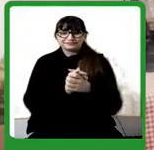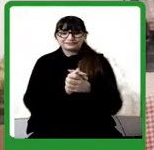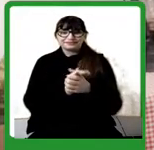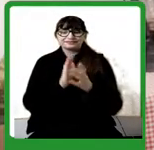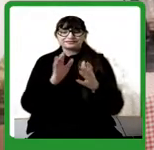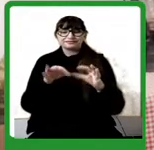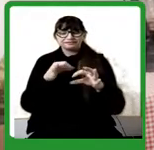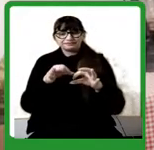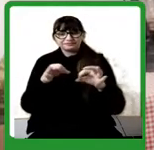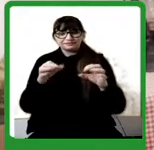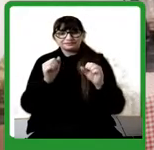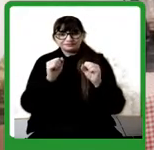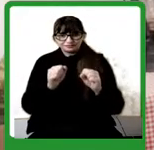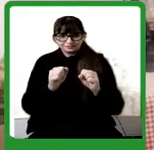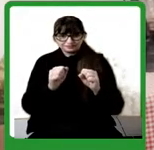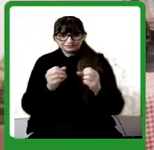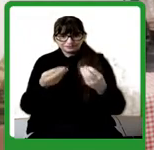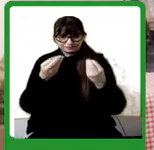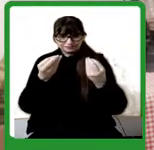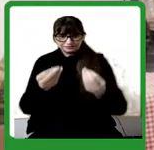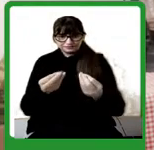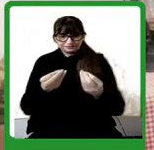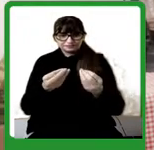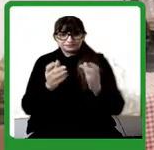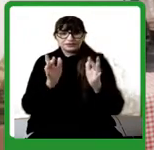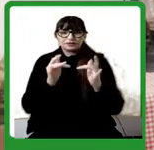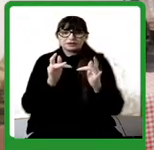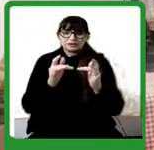dar pra tua namorada.